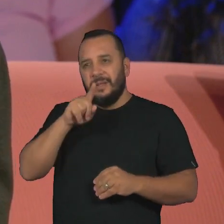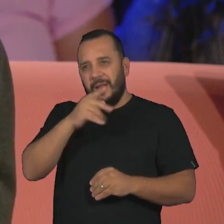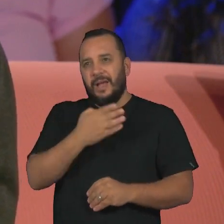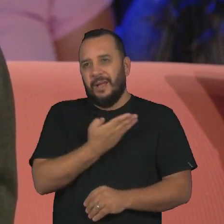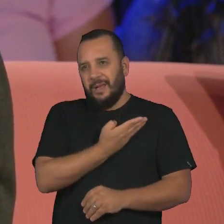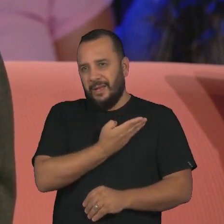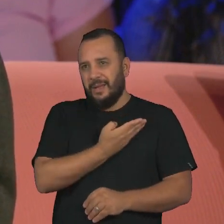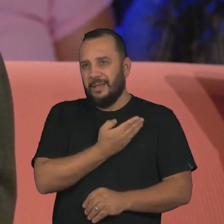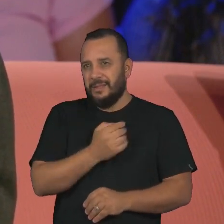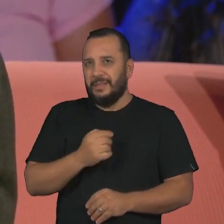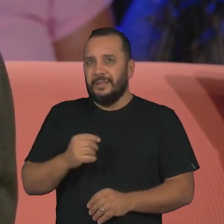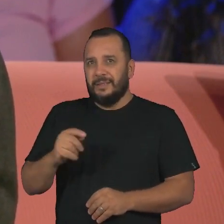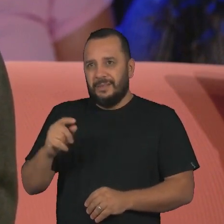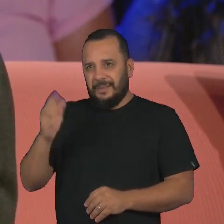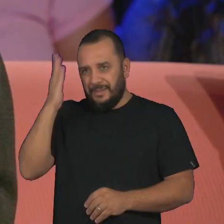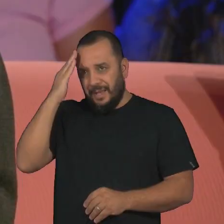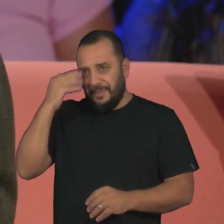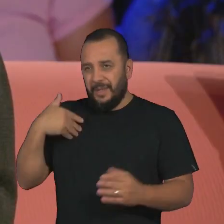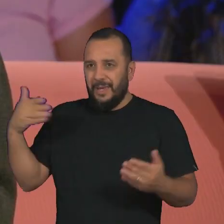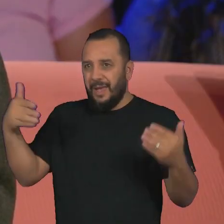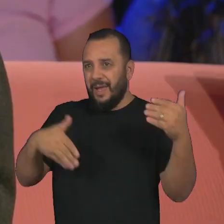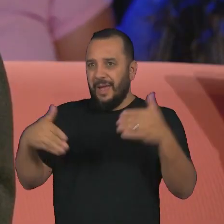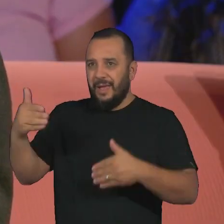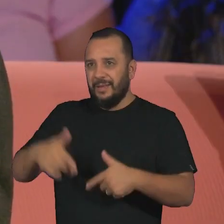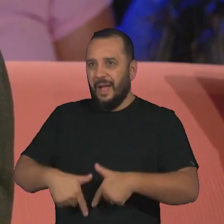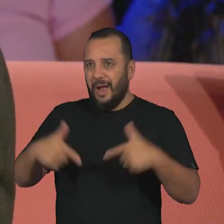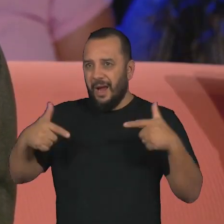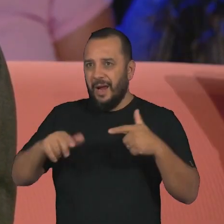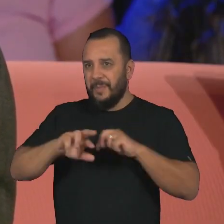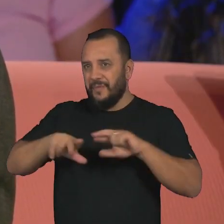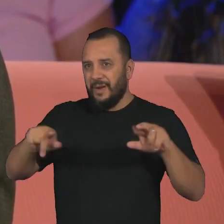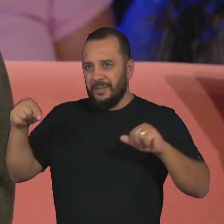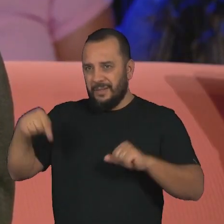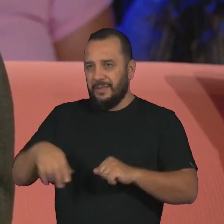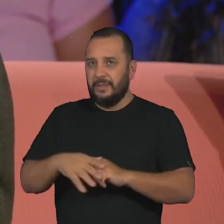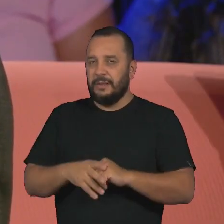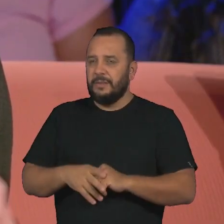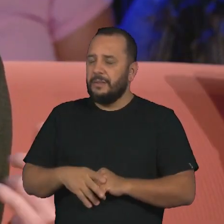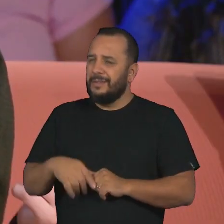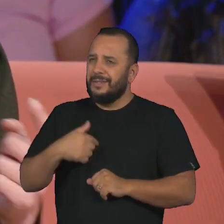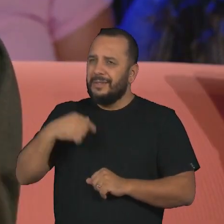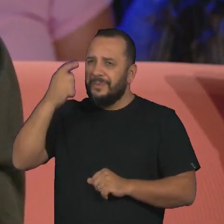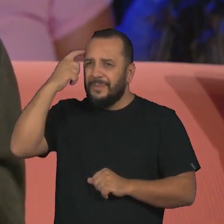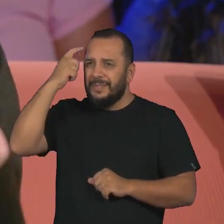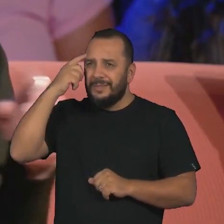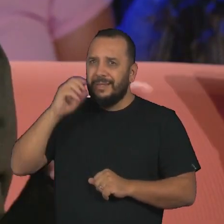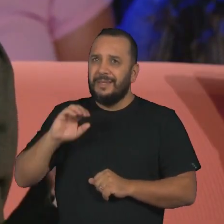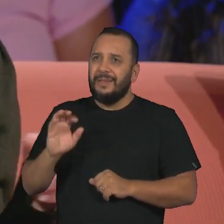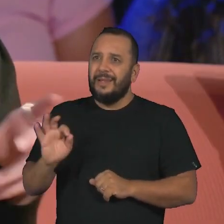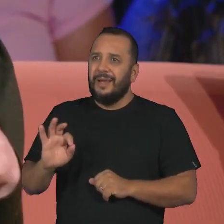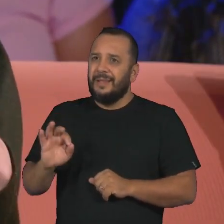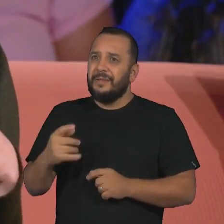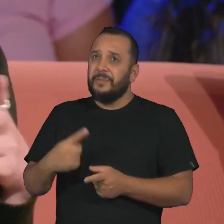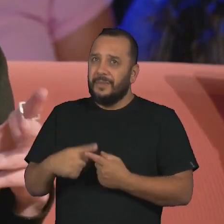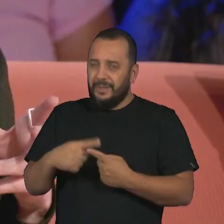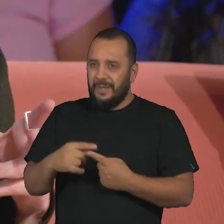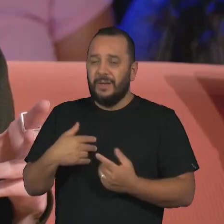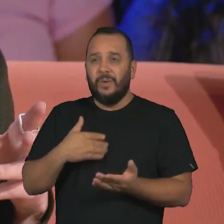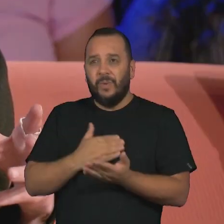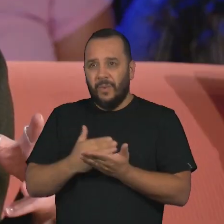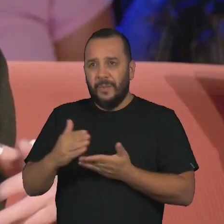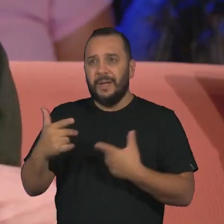você sabe que aqui entra um monte de arma, né? E eu não tinha parado para pensar nisso, né? Porque são trajetos, quando a guerra